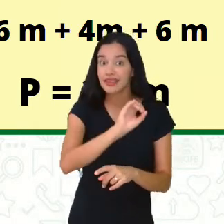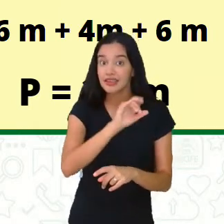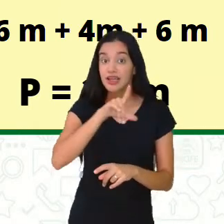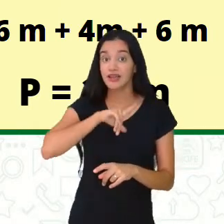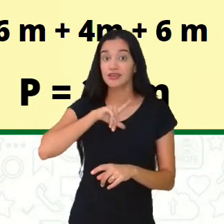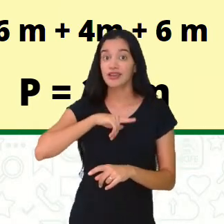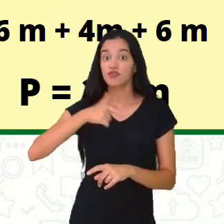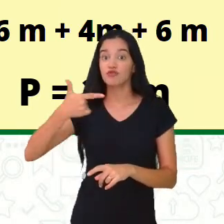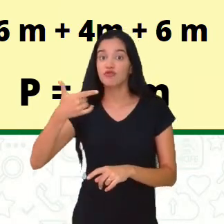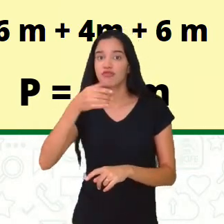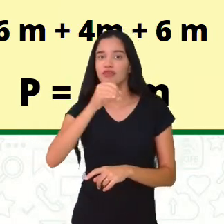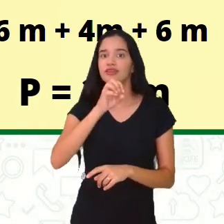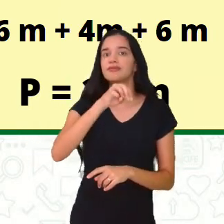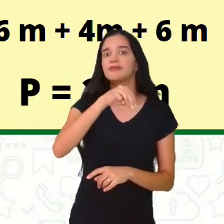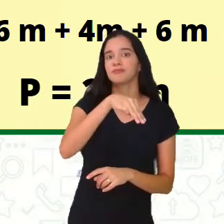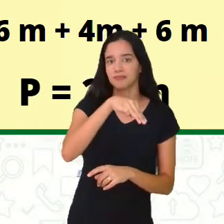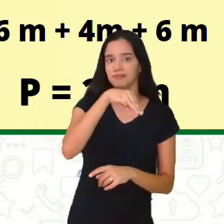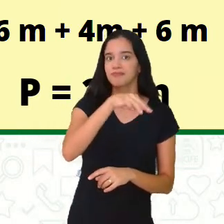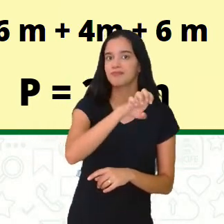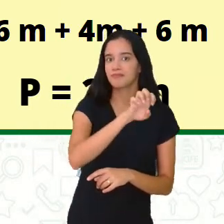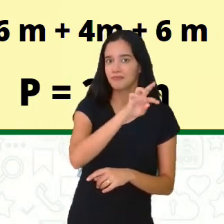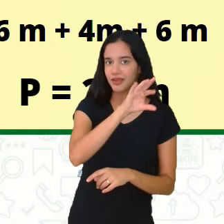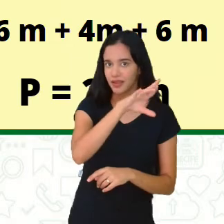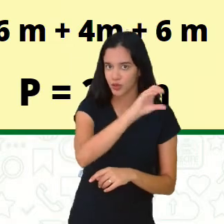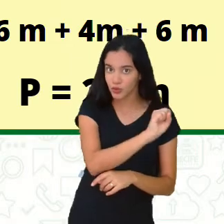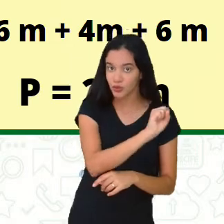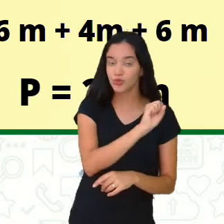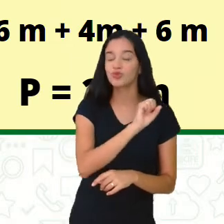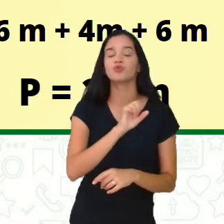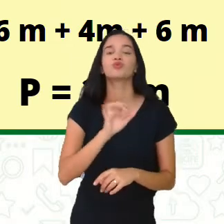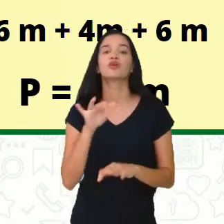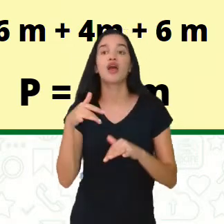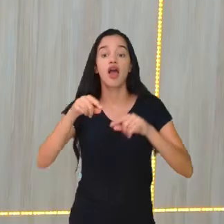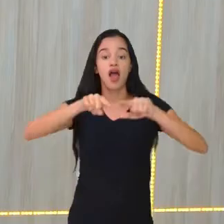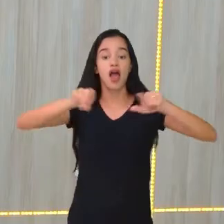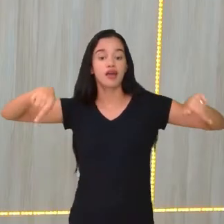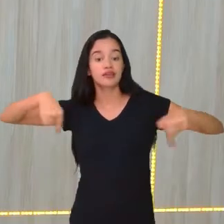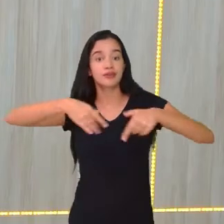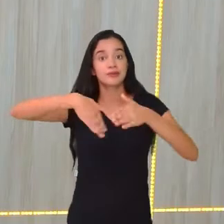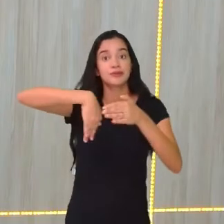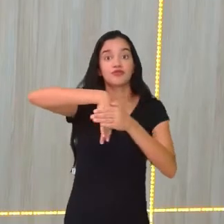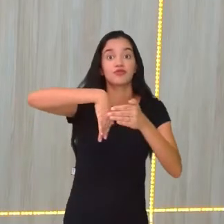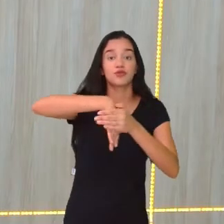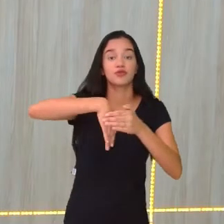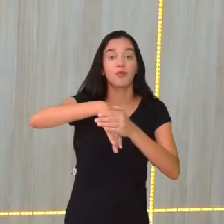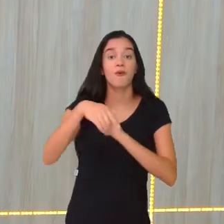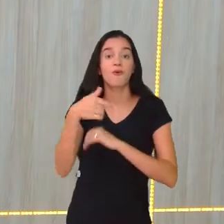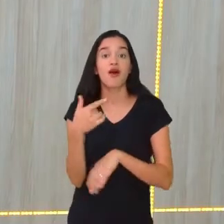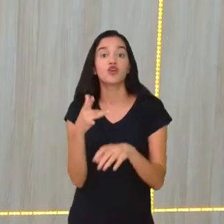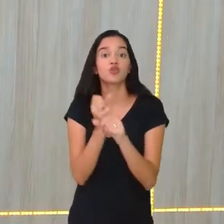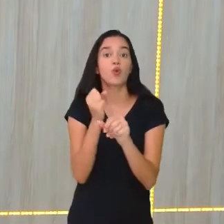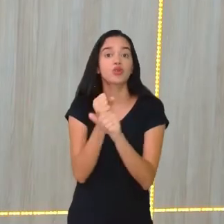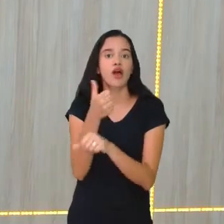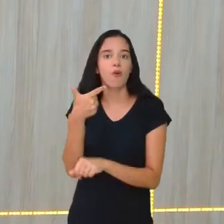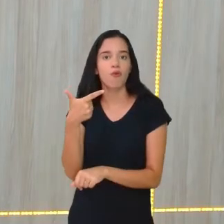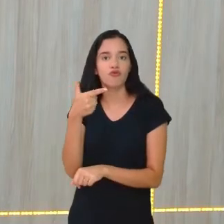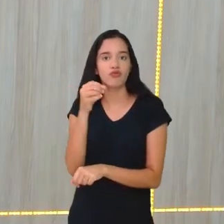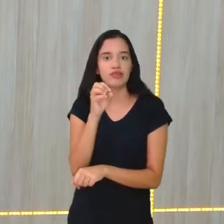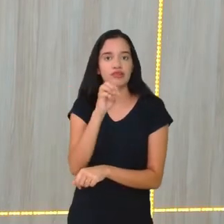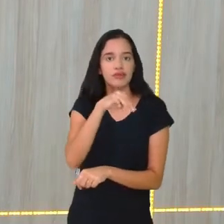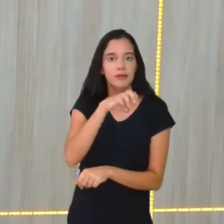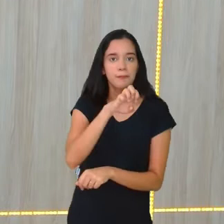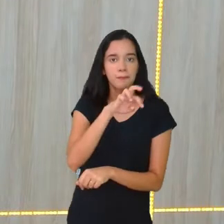20 metros. Esse campo, ele mede, né? 20 metros. O perímetro dele é 20